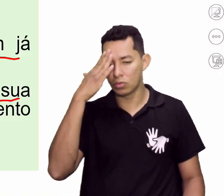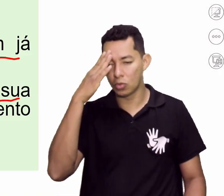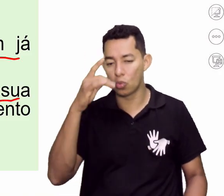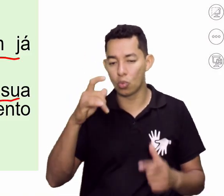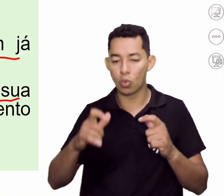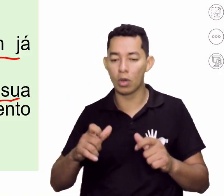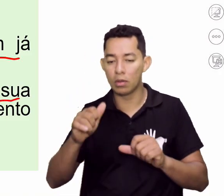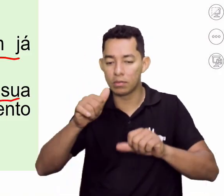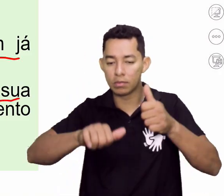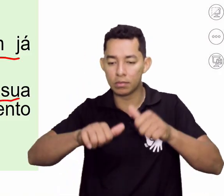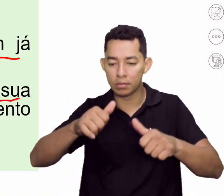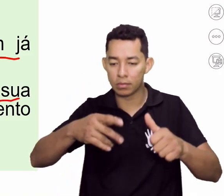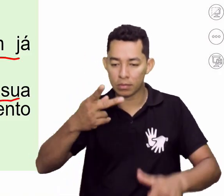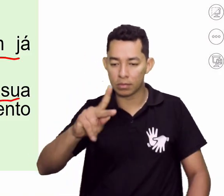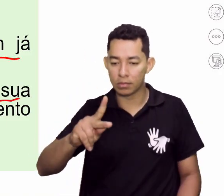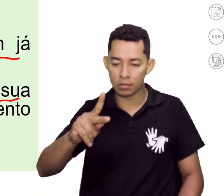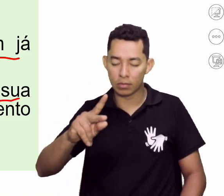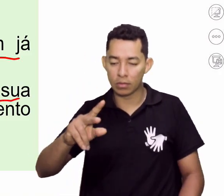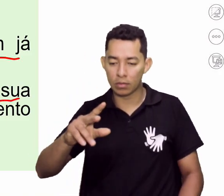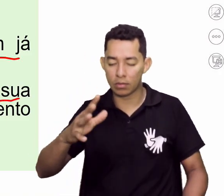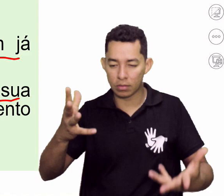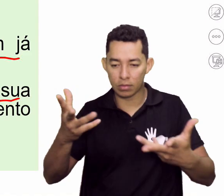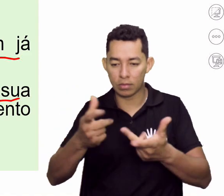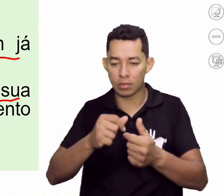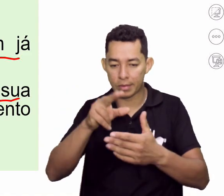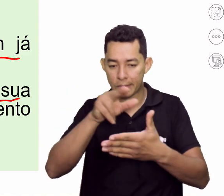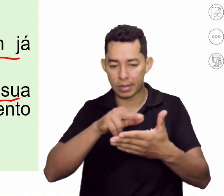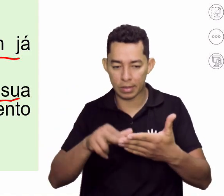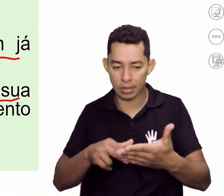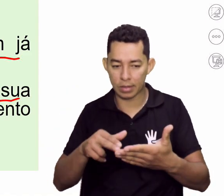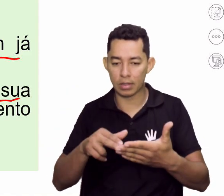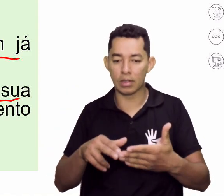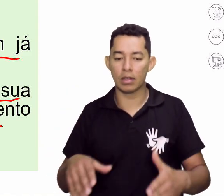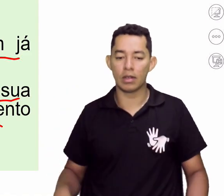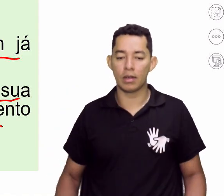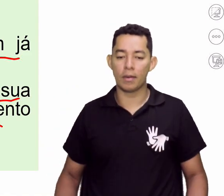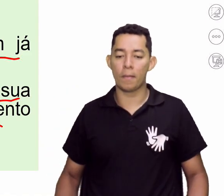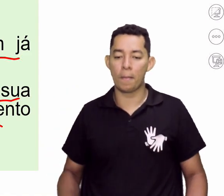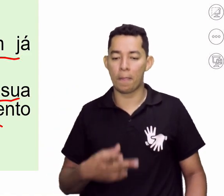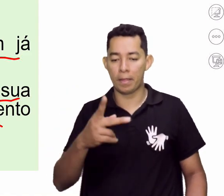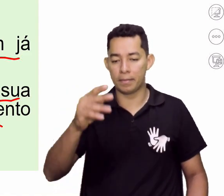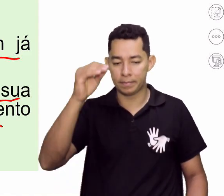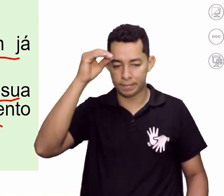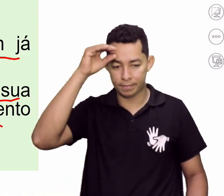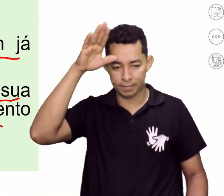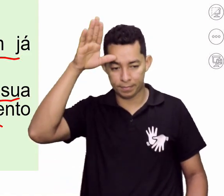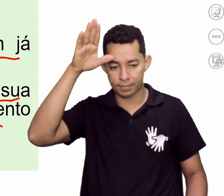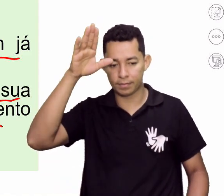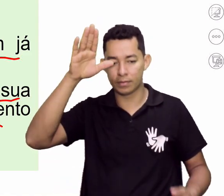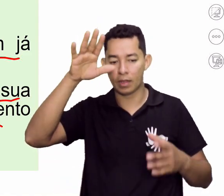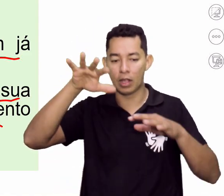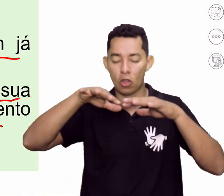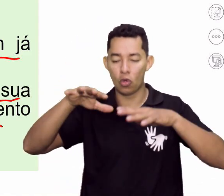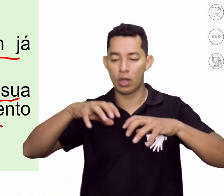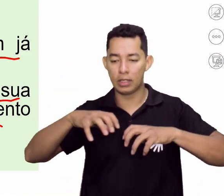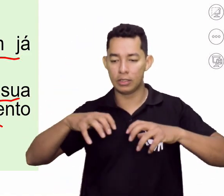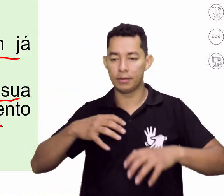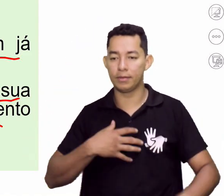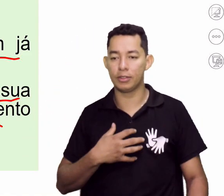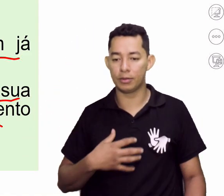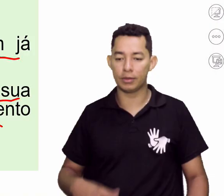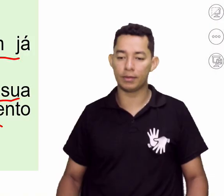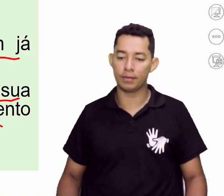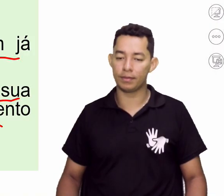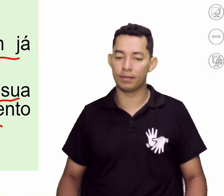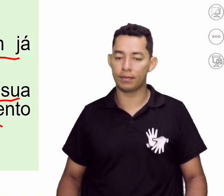é analisada a sua capacidade de ler partituras e o seu conhecimento sobre os ritmos e instrumentos. Quer